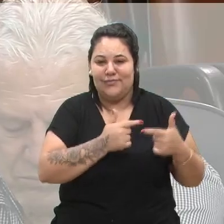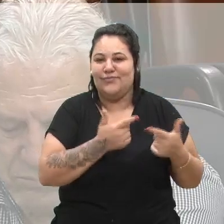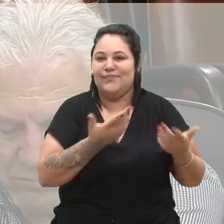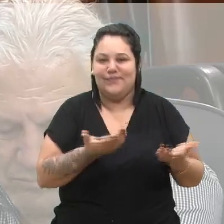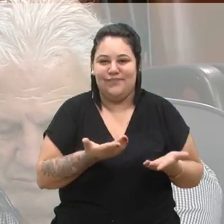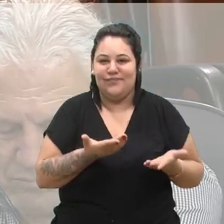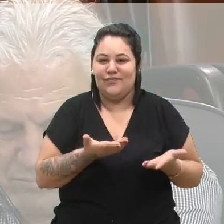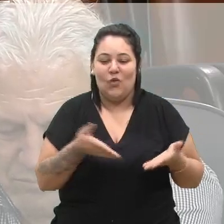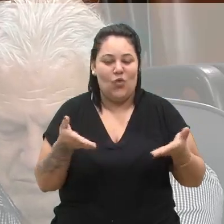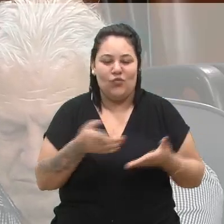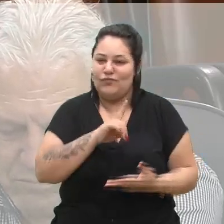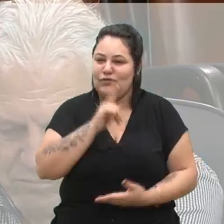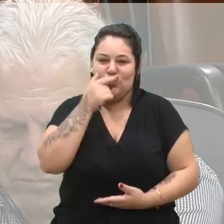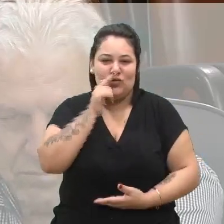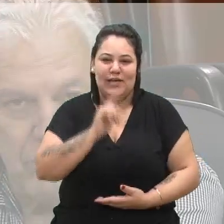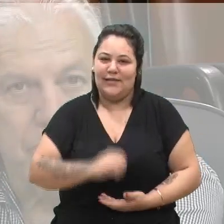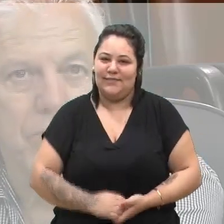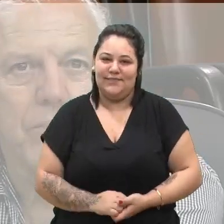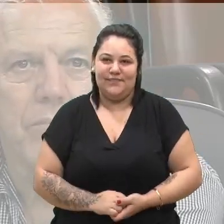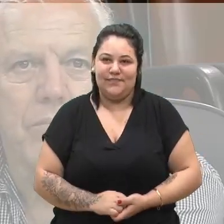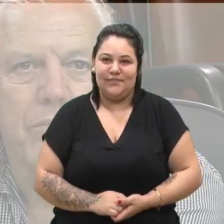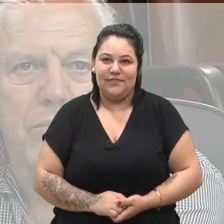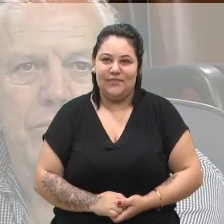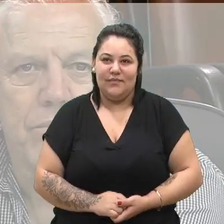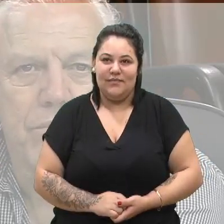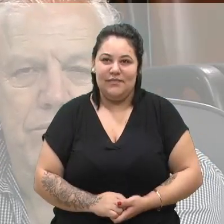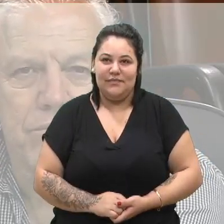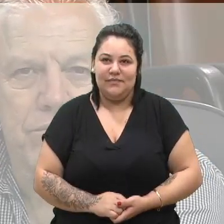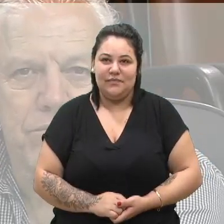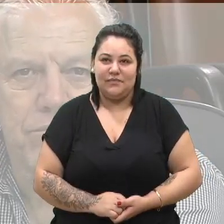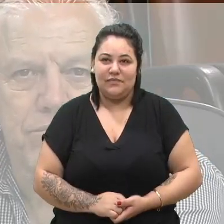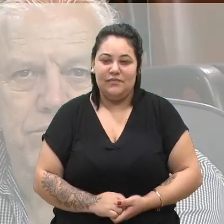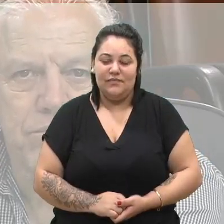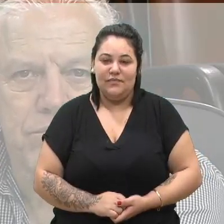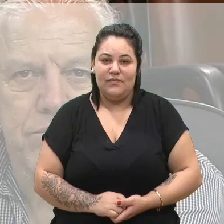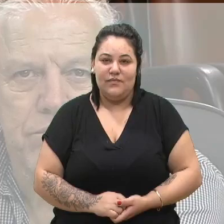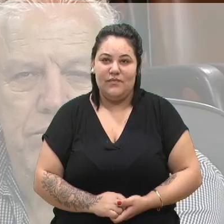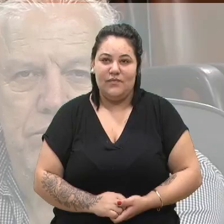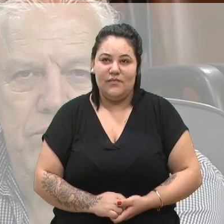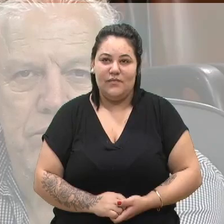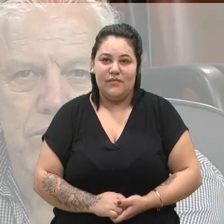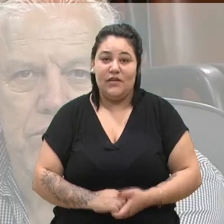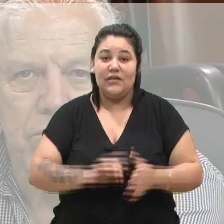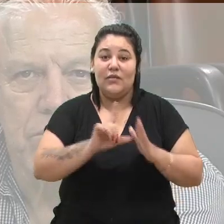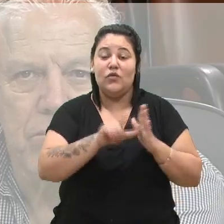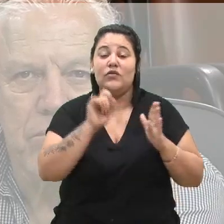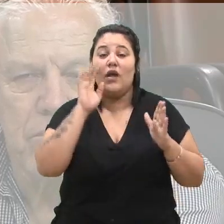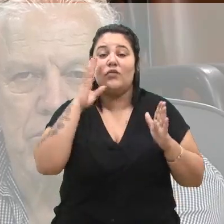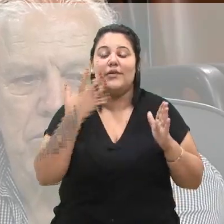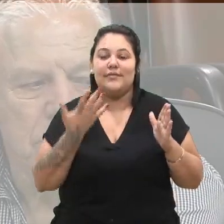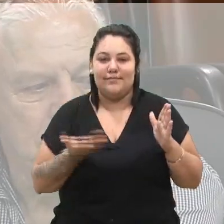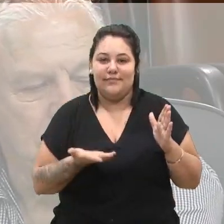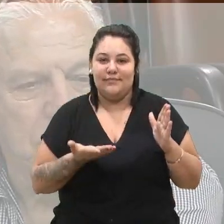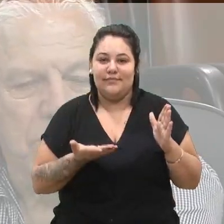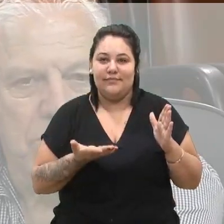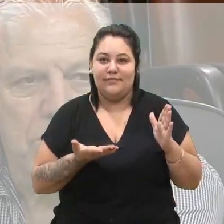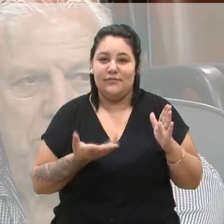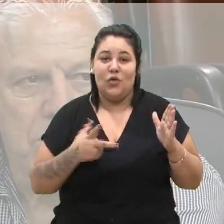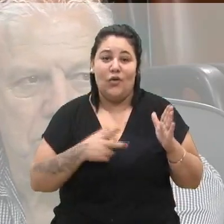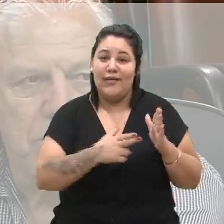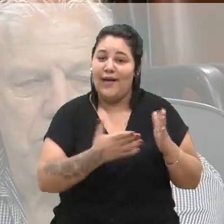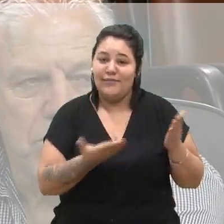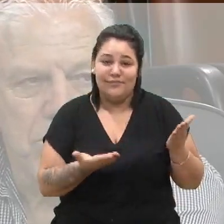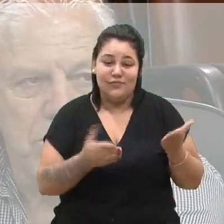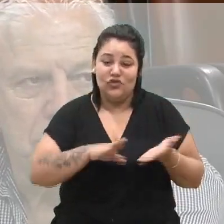e custeando o bem-estar social da sua família. Pois bem, depois o que aconteceu? Cortaram, só deram meio